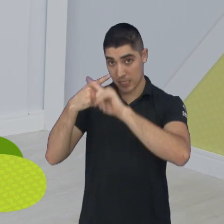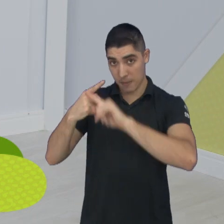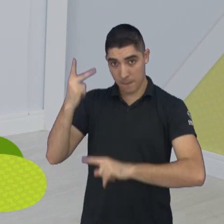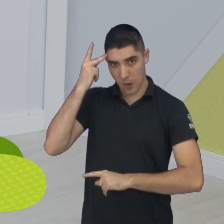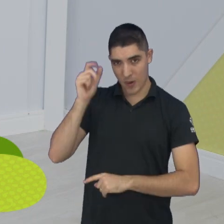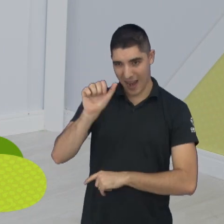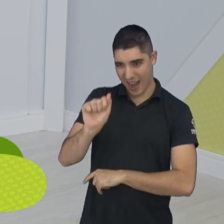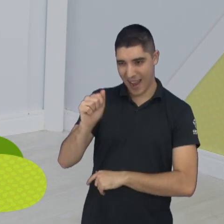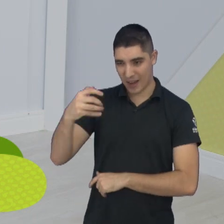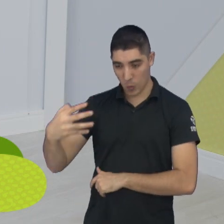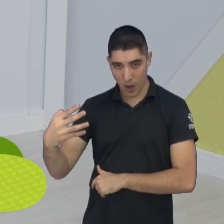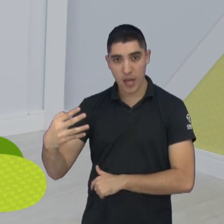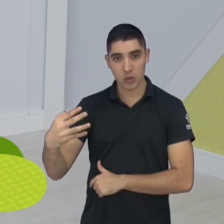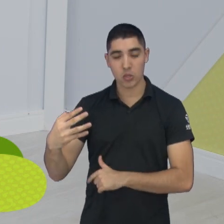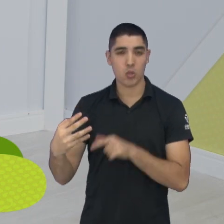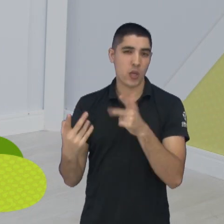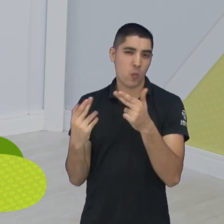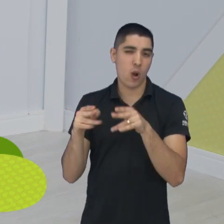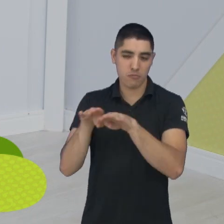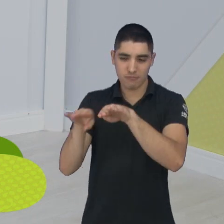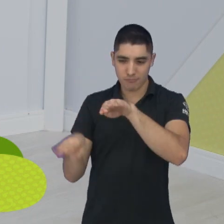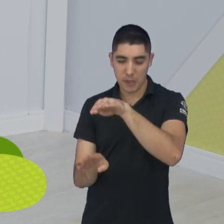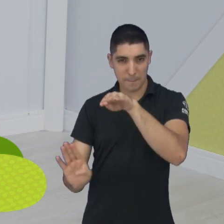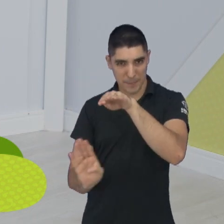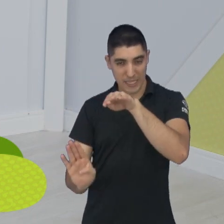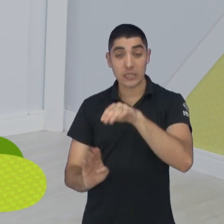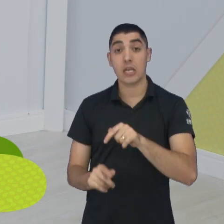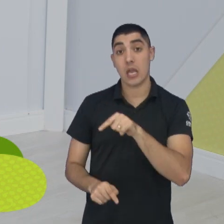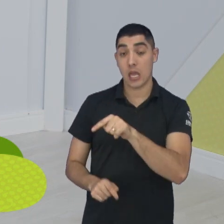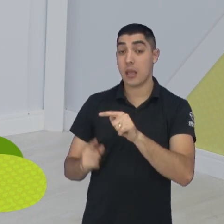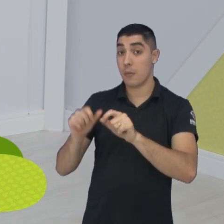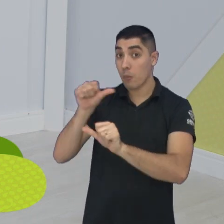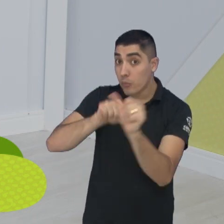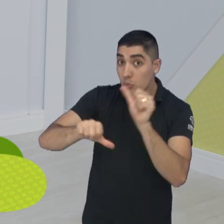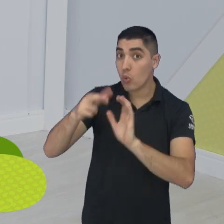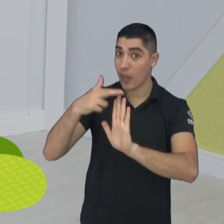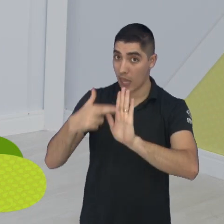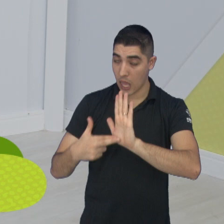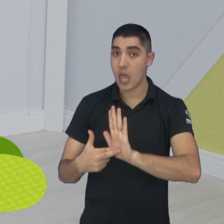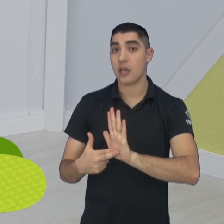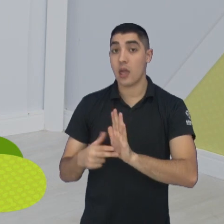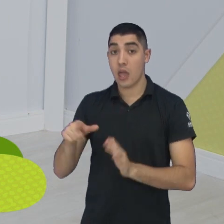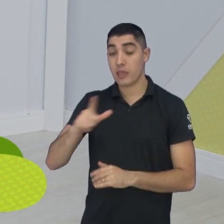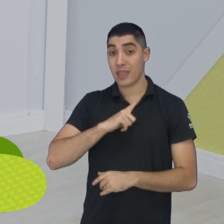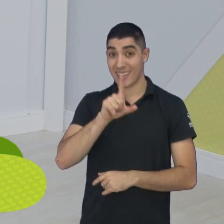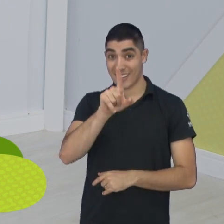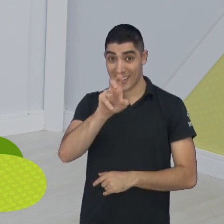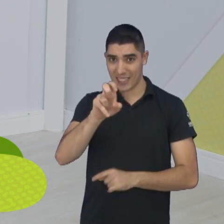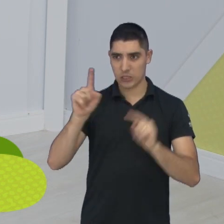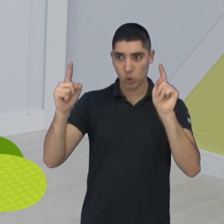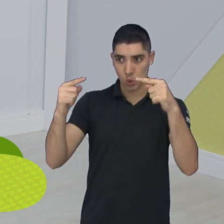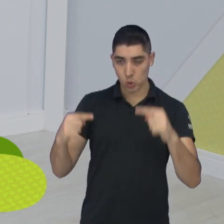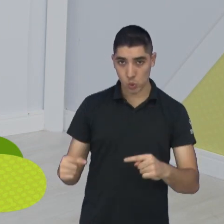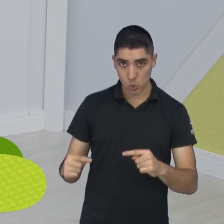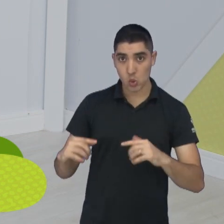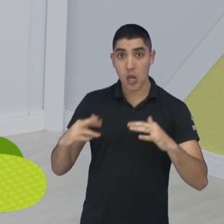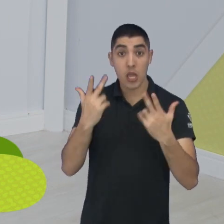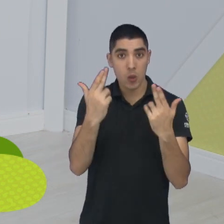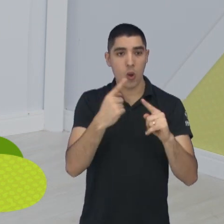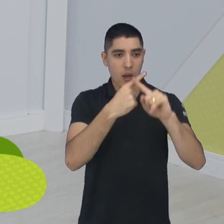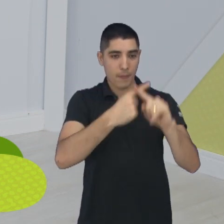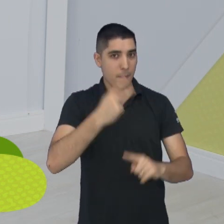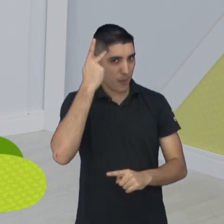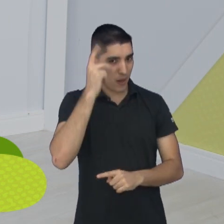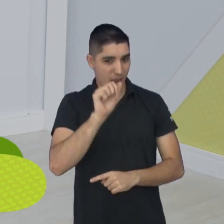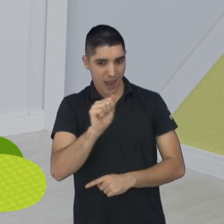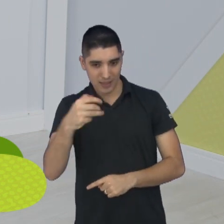à Bzinha na temporada passada, mudou a fórmula de disputa, é um campeonato rápido também. São 15 jogos, igual a Série A3, igual a Série A2.